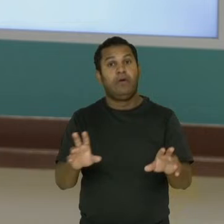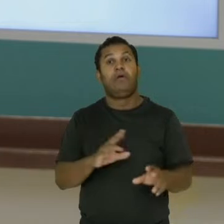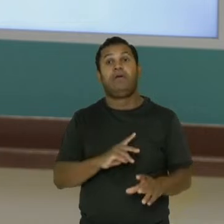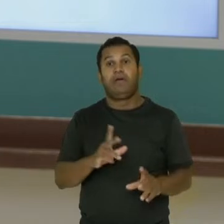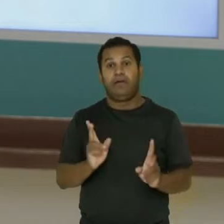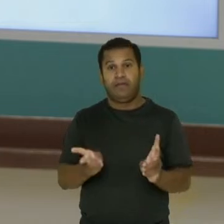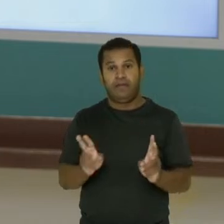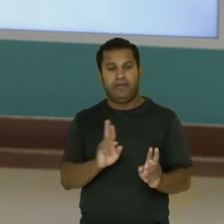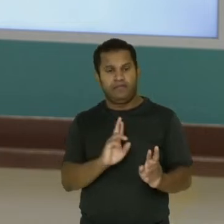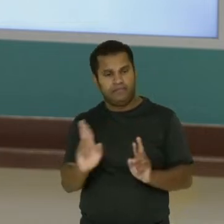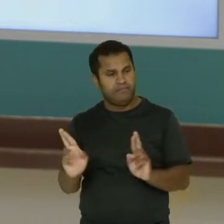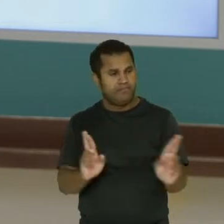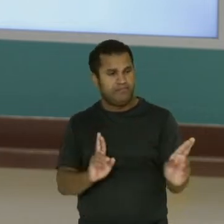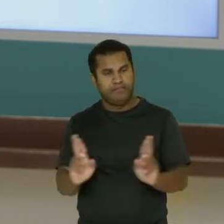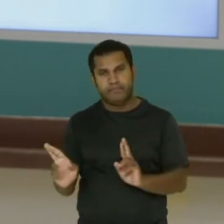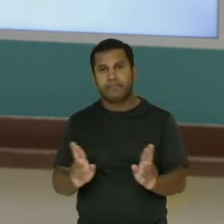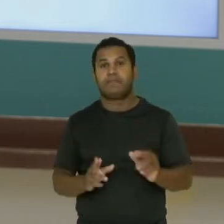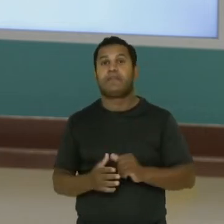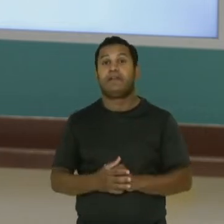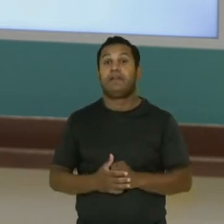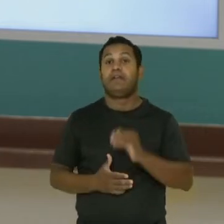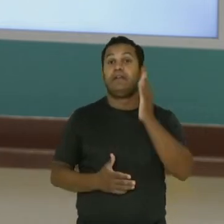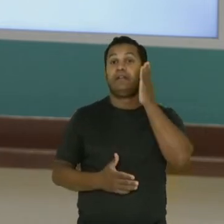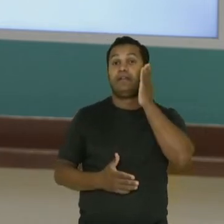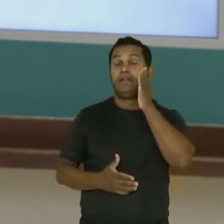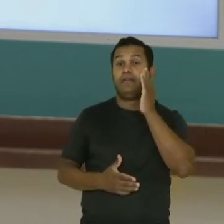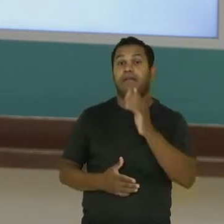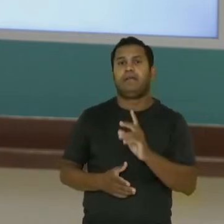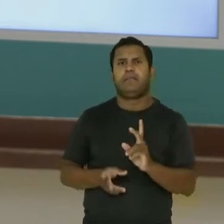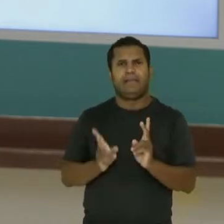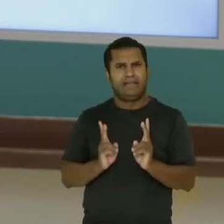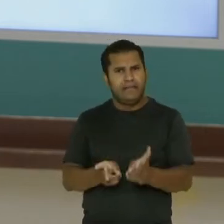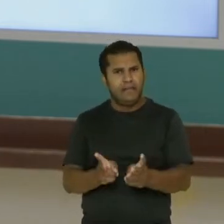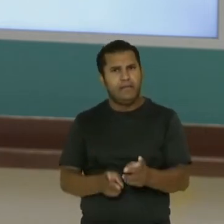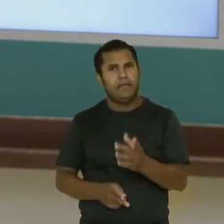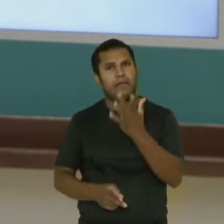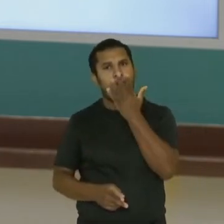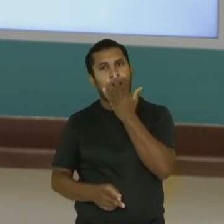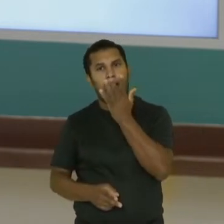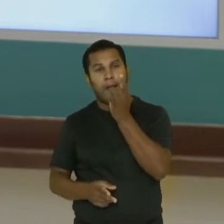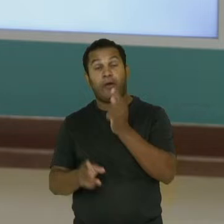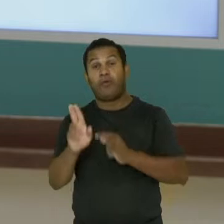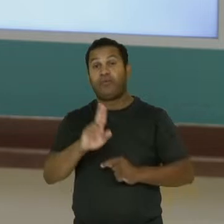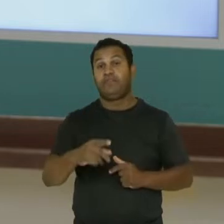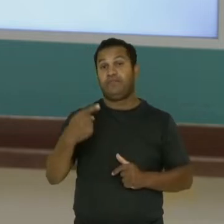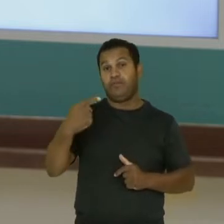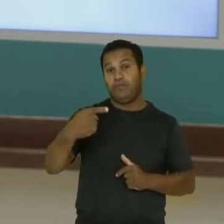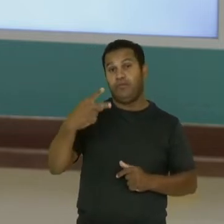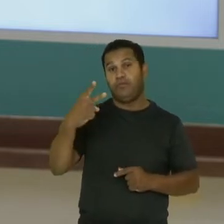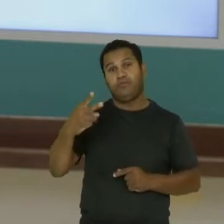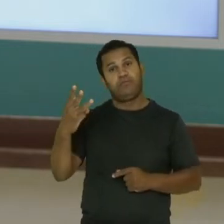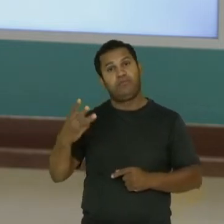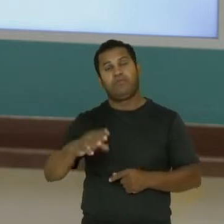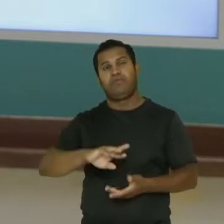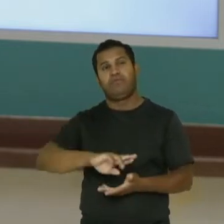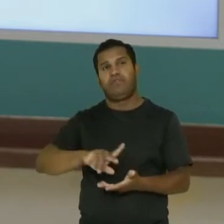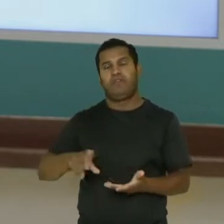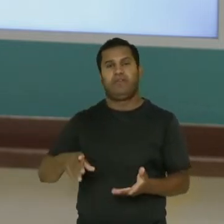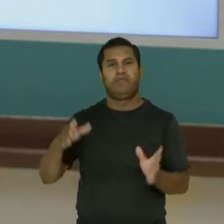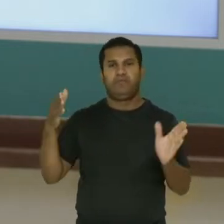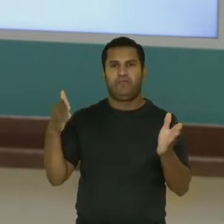sempre seguindo um ou mais critérios, ok? Aí nós vamos ter